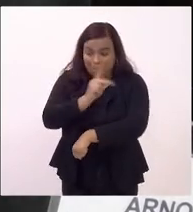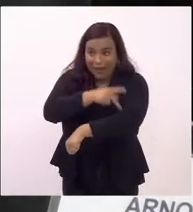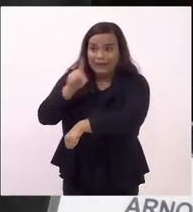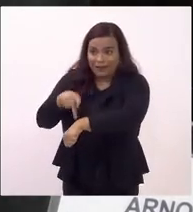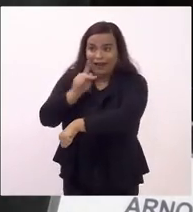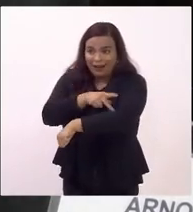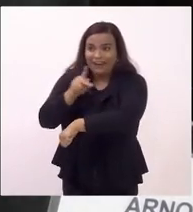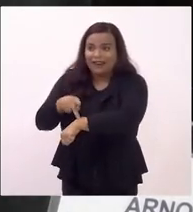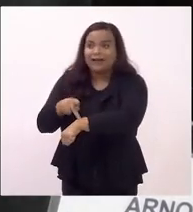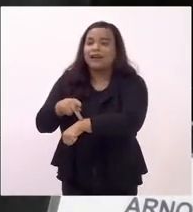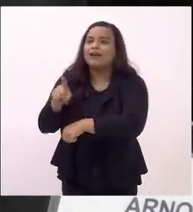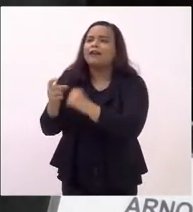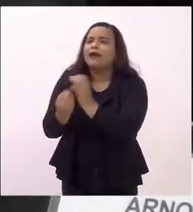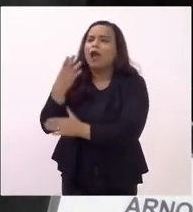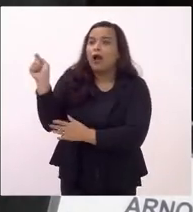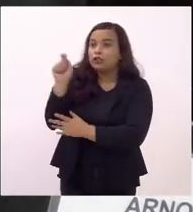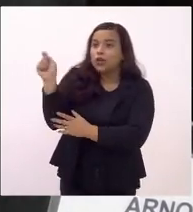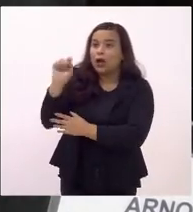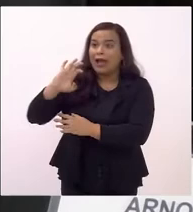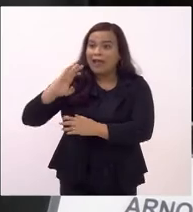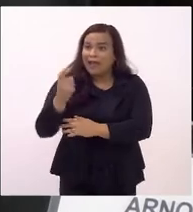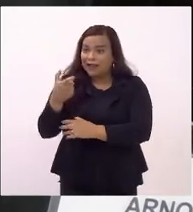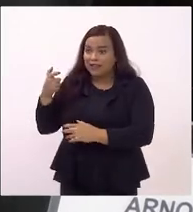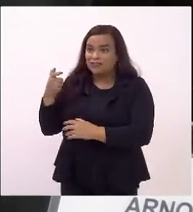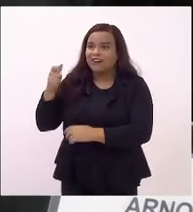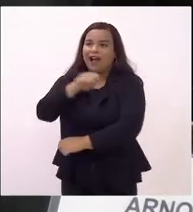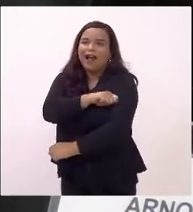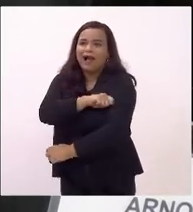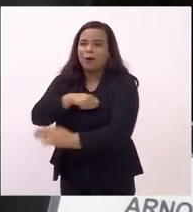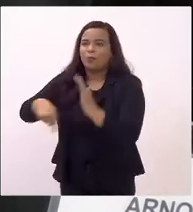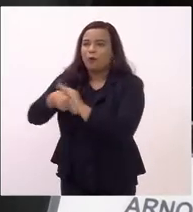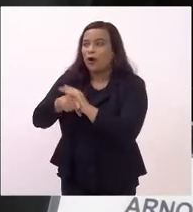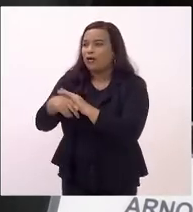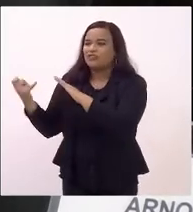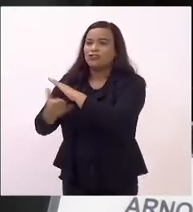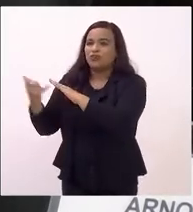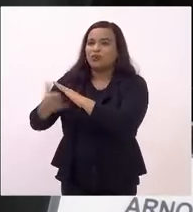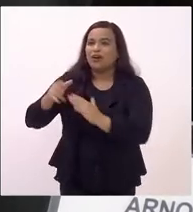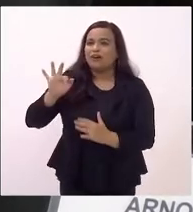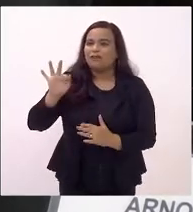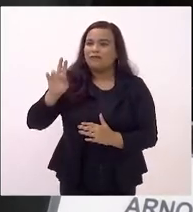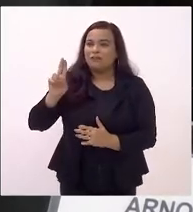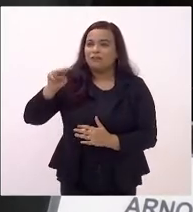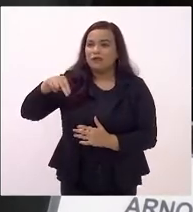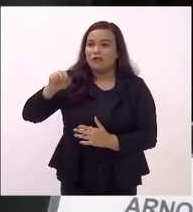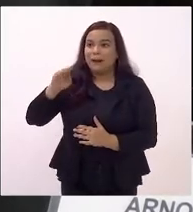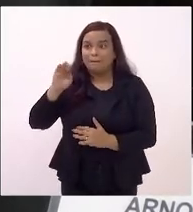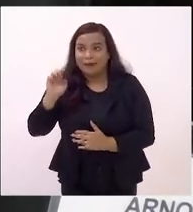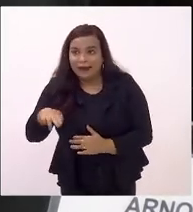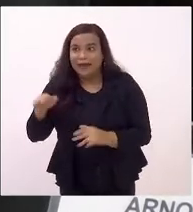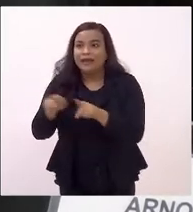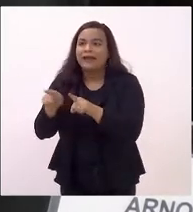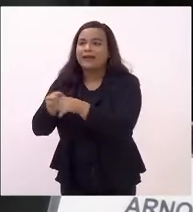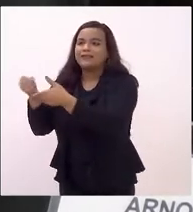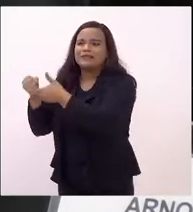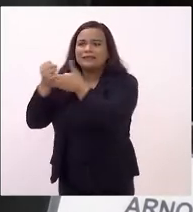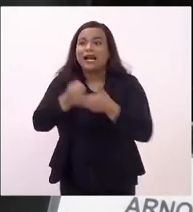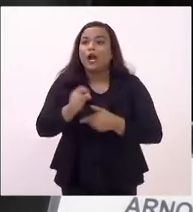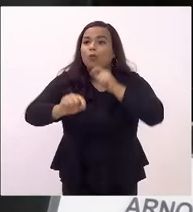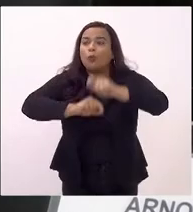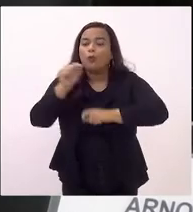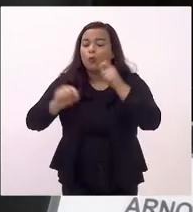a Associação de Ex-Alunos da FUNABEM e trazendo uma luz, uma